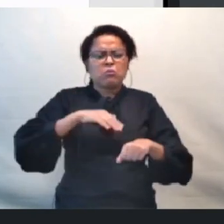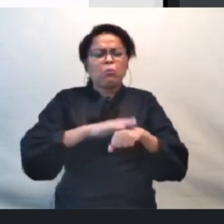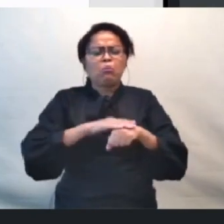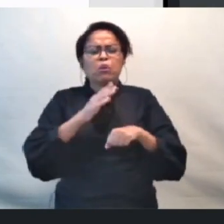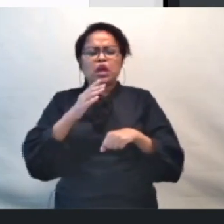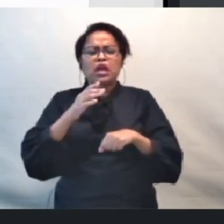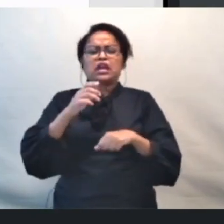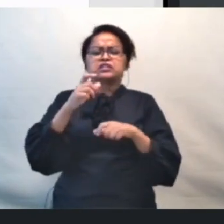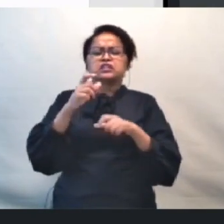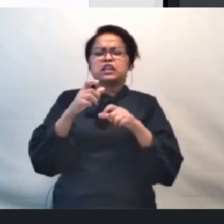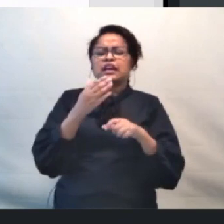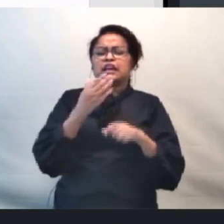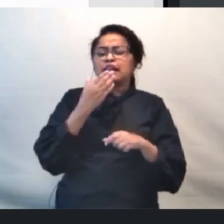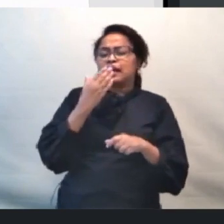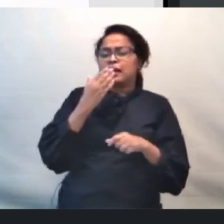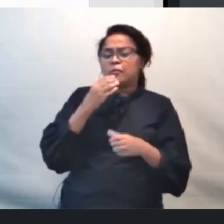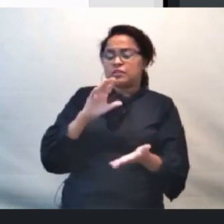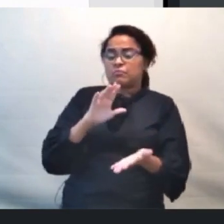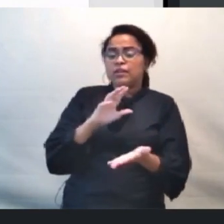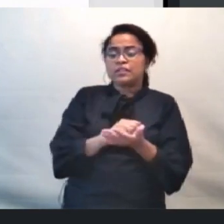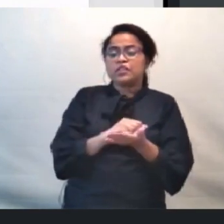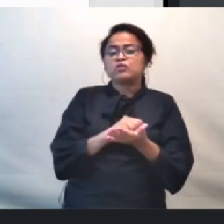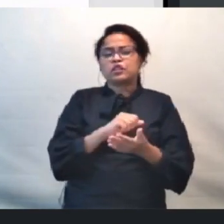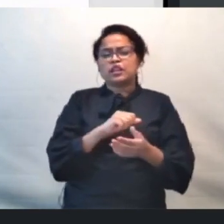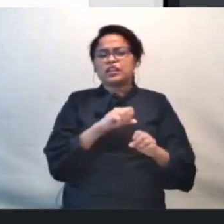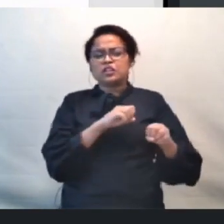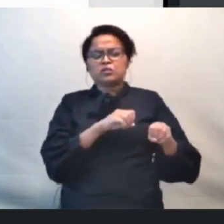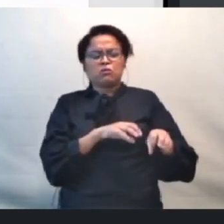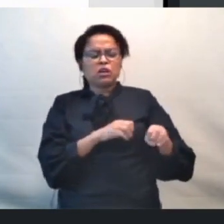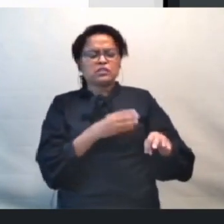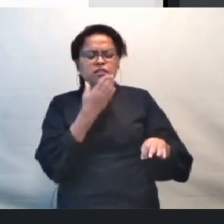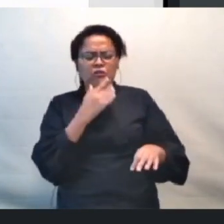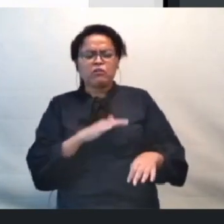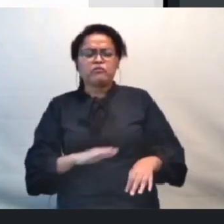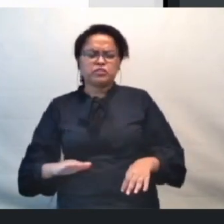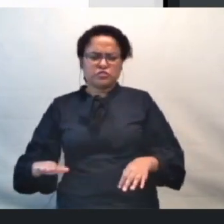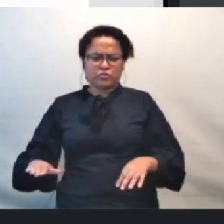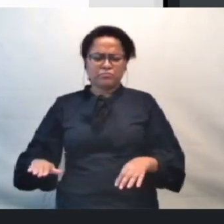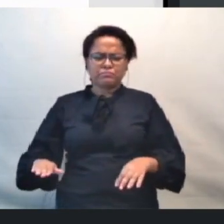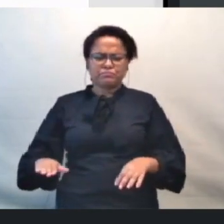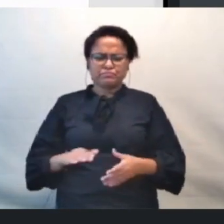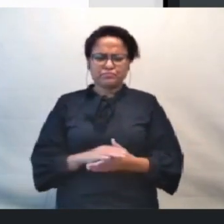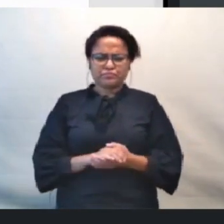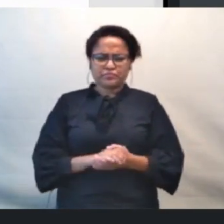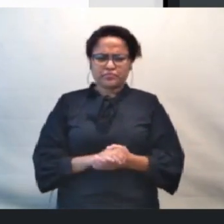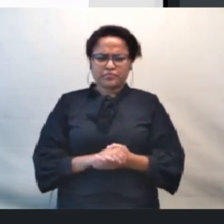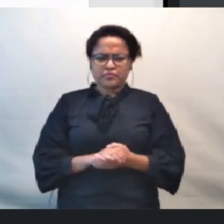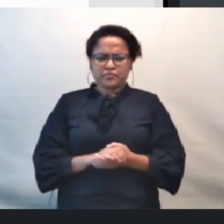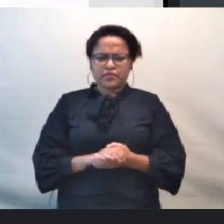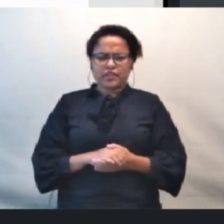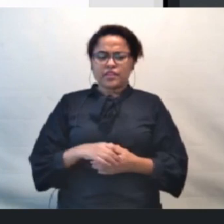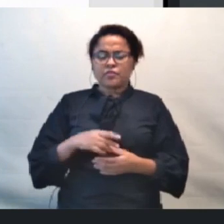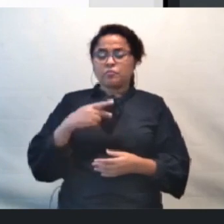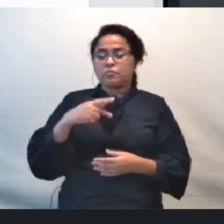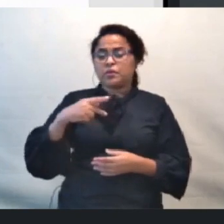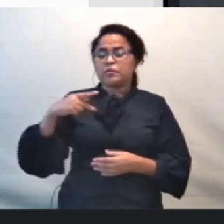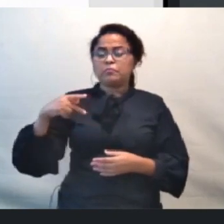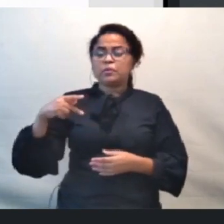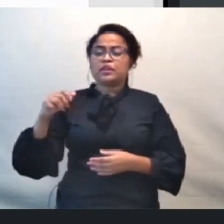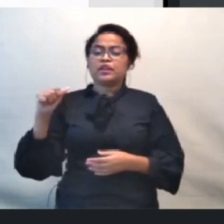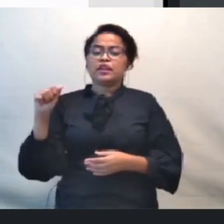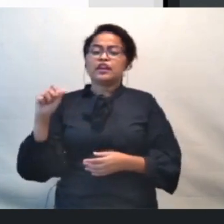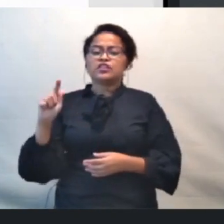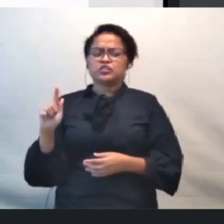rede própria. E logo na sequência, entre parênteses, nós temos a meta que estava no PPAG. Então, também só